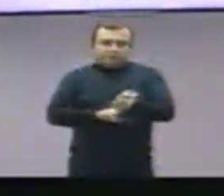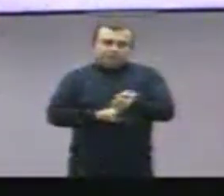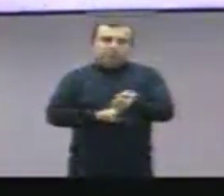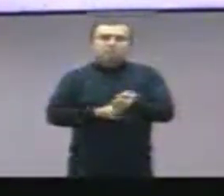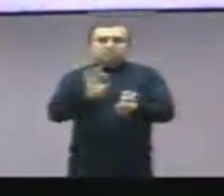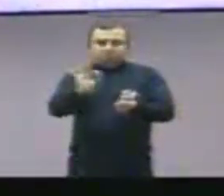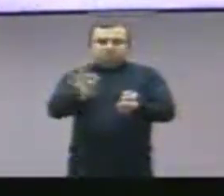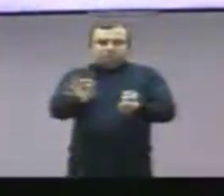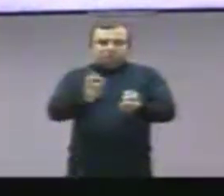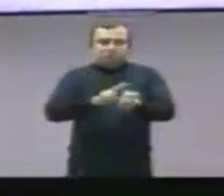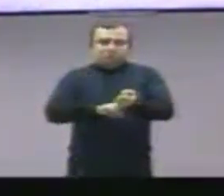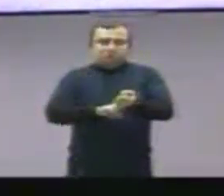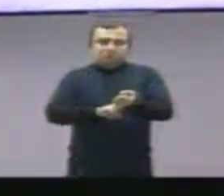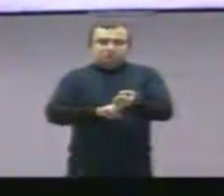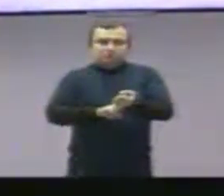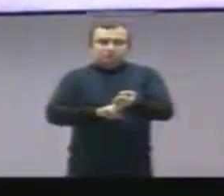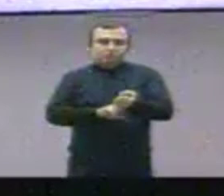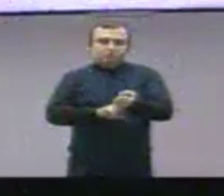Isso.